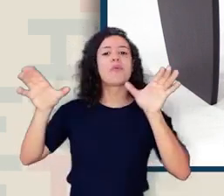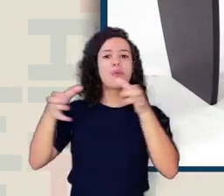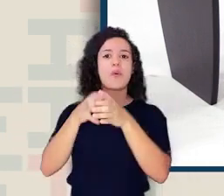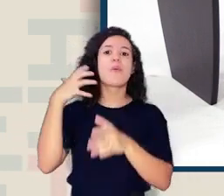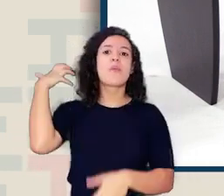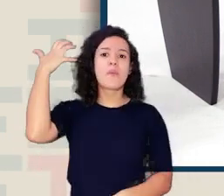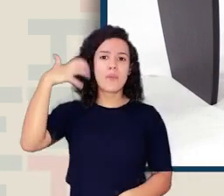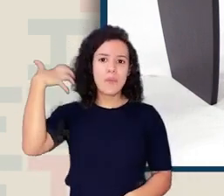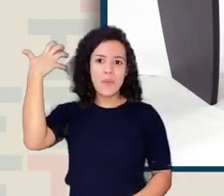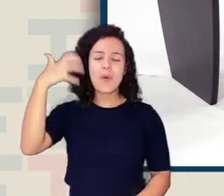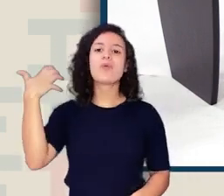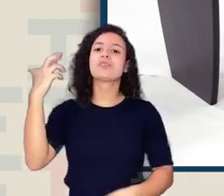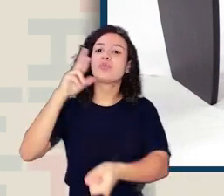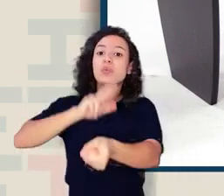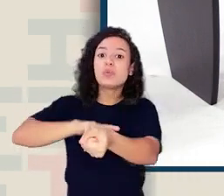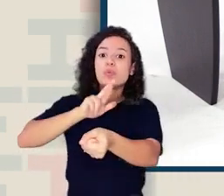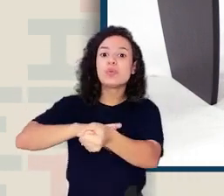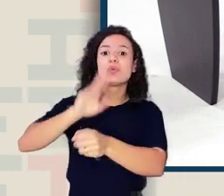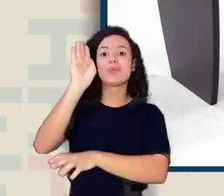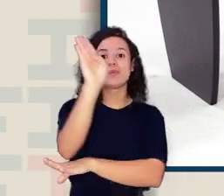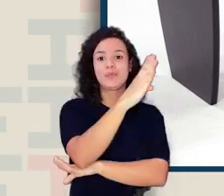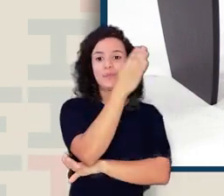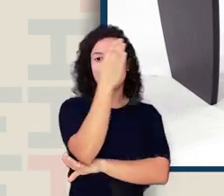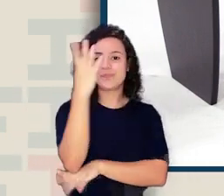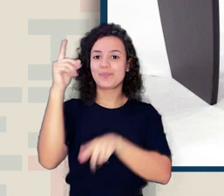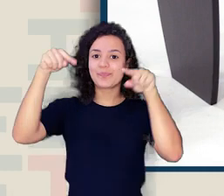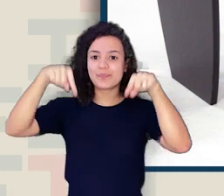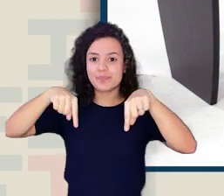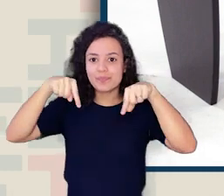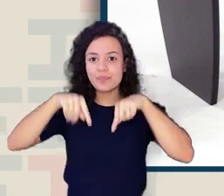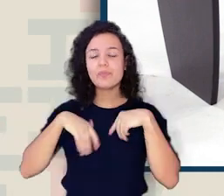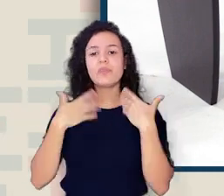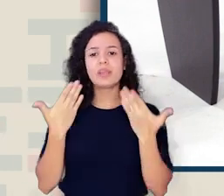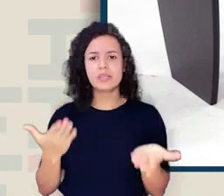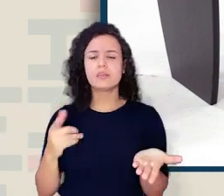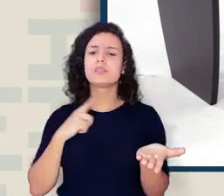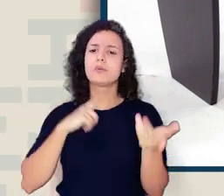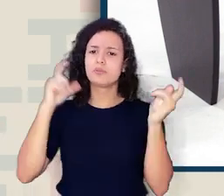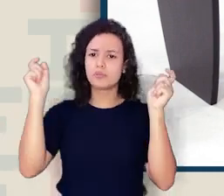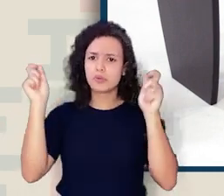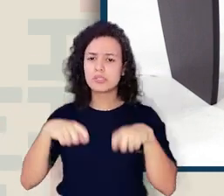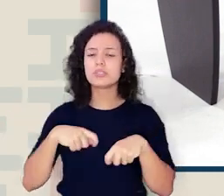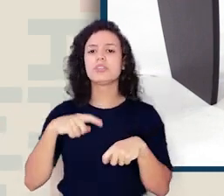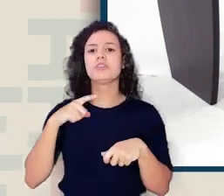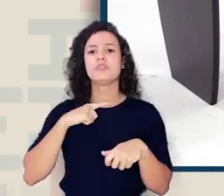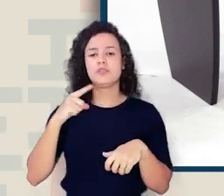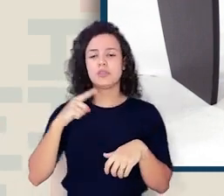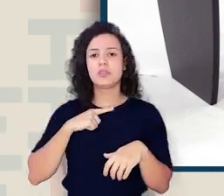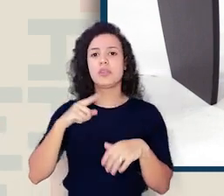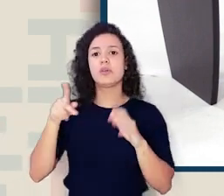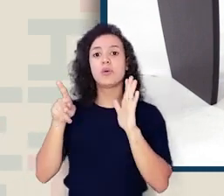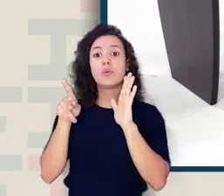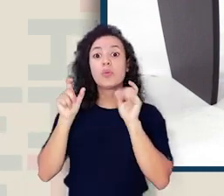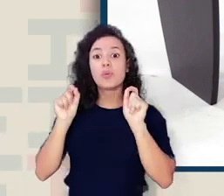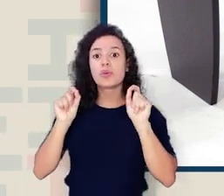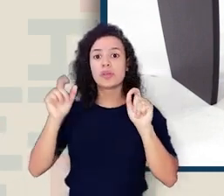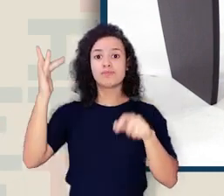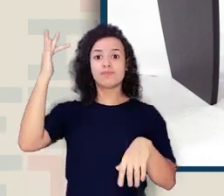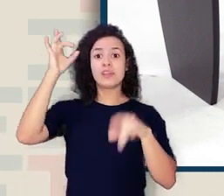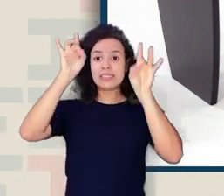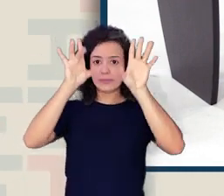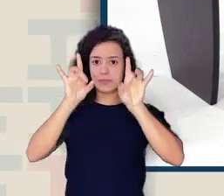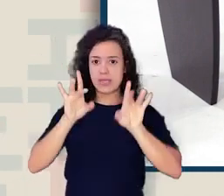diversidade do nosso repertório, da nossa gramática rítmica daqui do maracatu. Então, nós vamos também ter a possibilidade de um toque